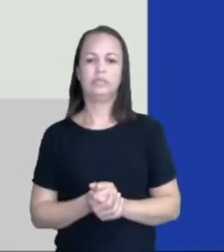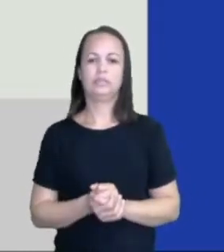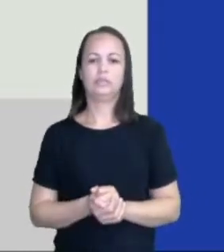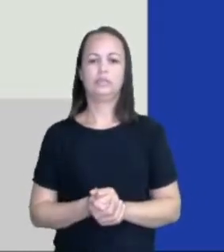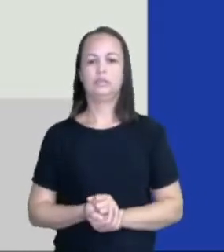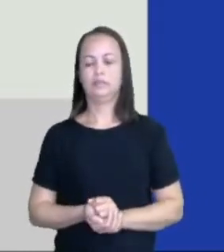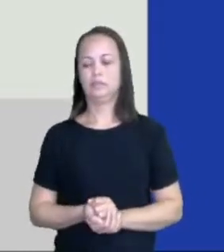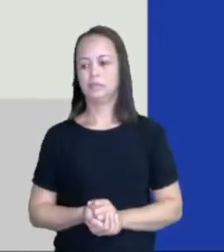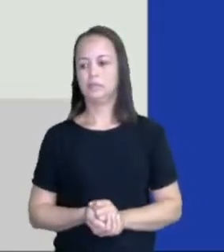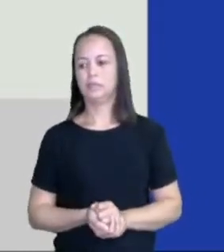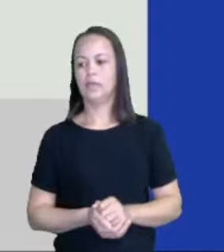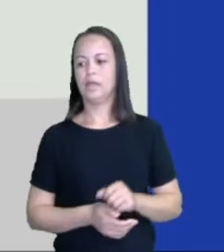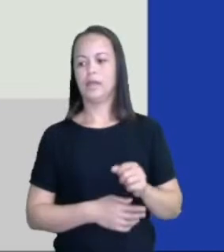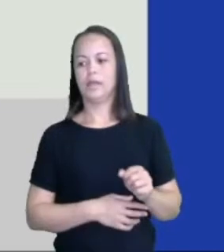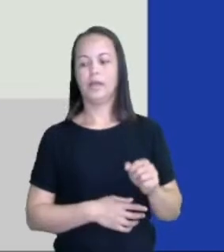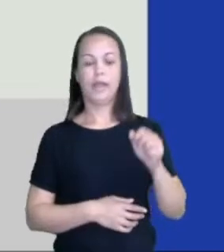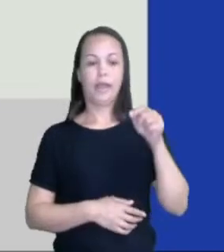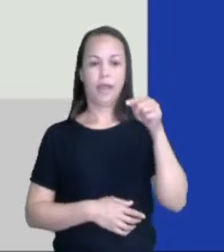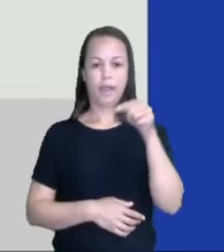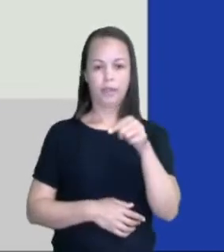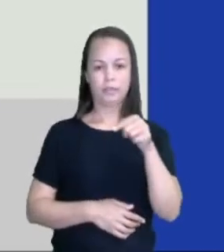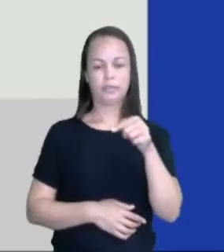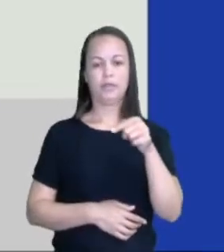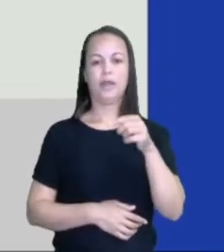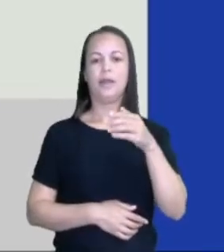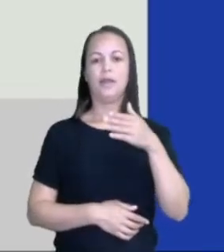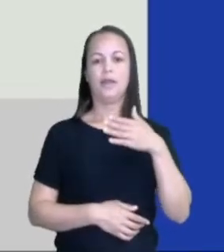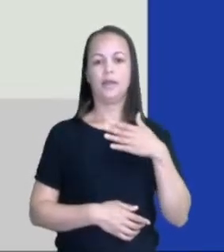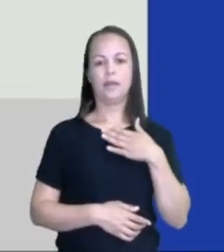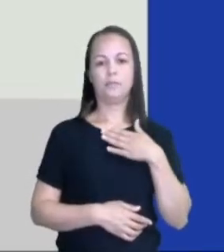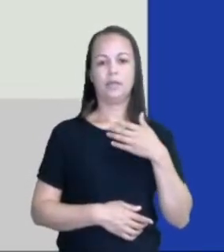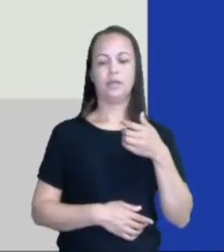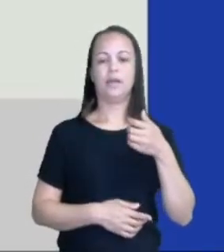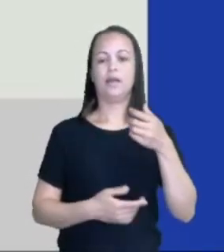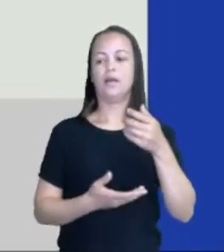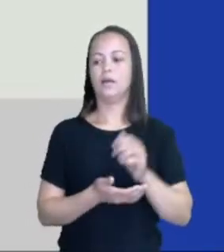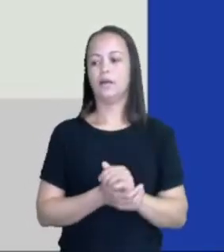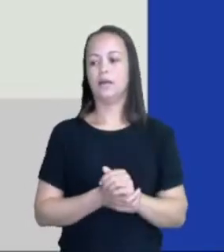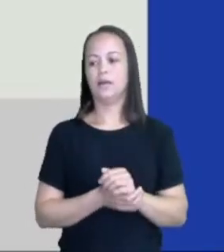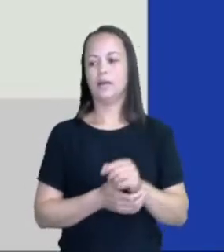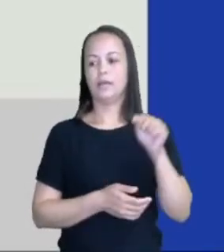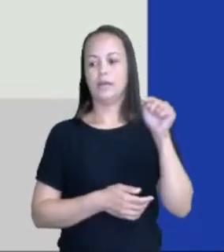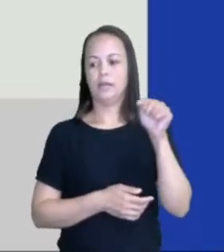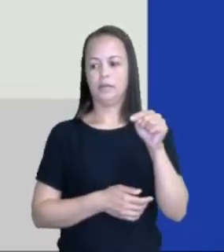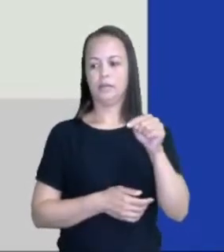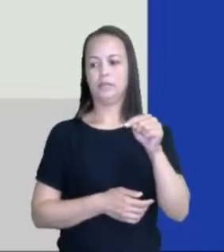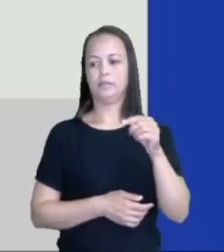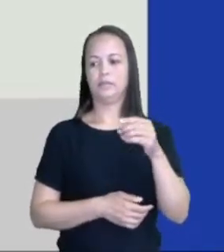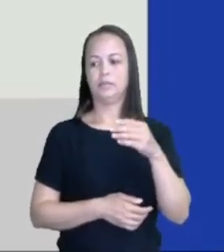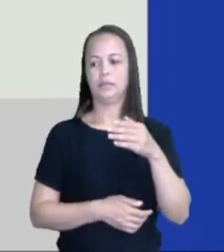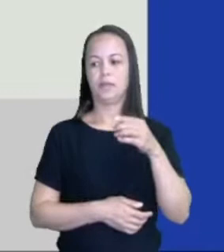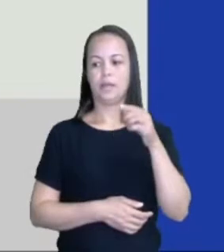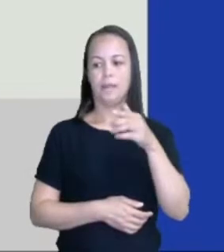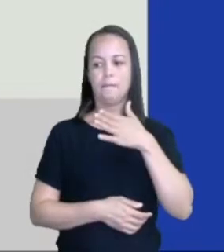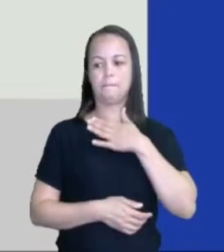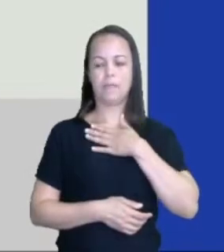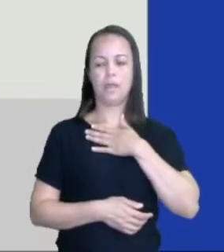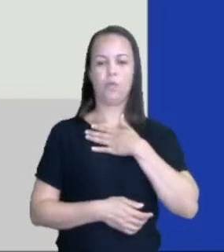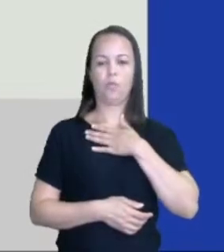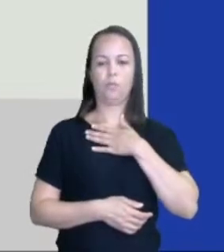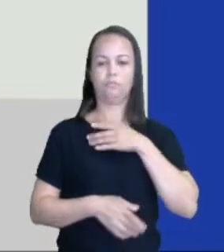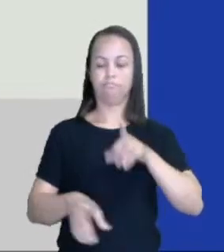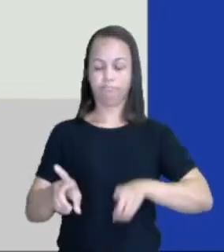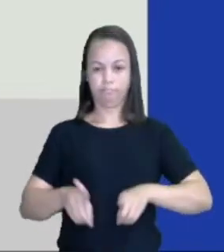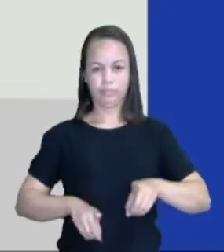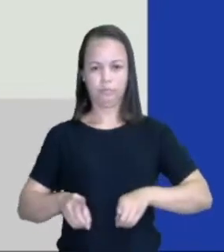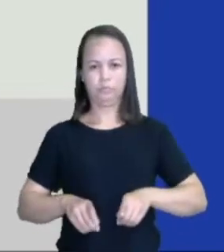es mi primo. Essa es la biblioteca. Então, esse é meu primo, essa é